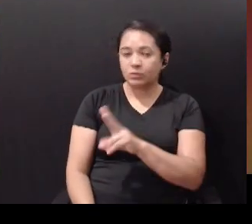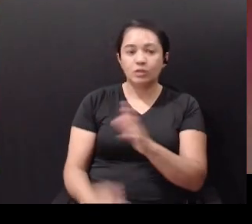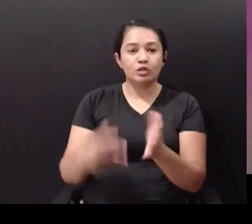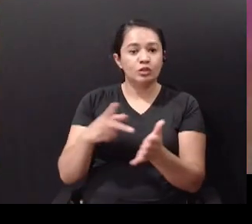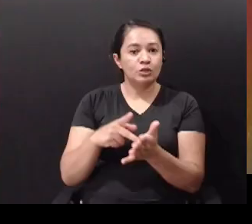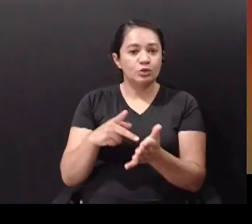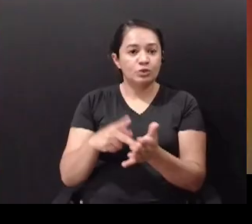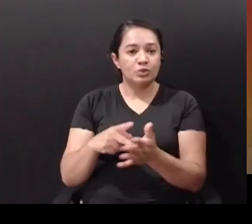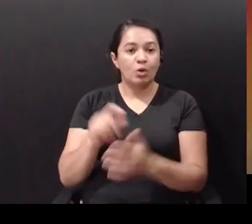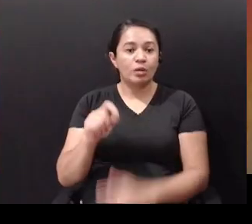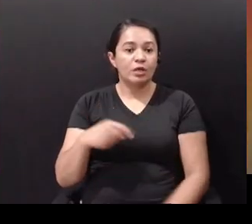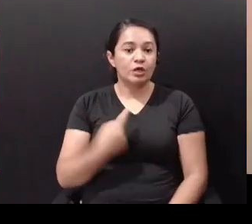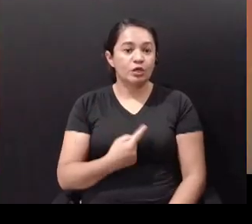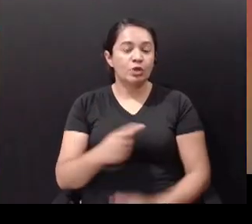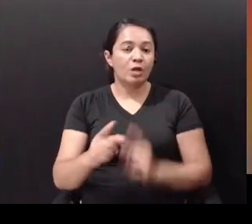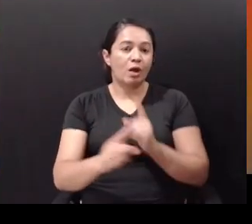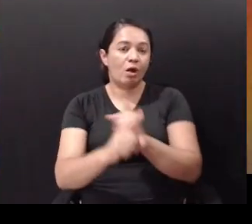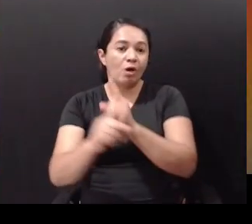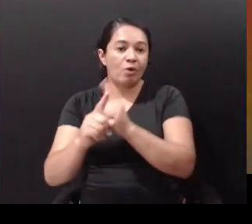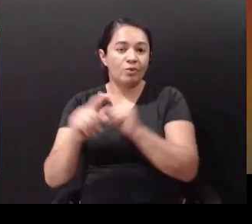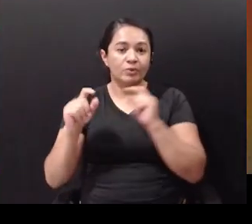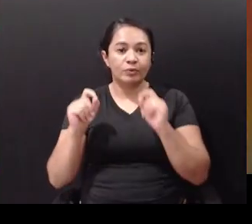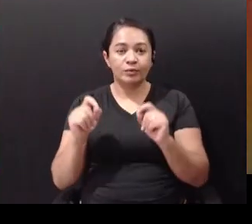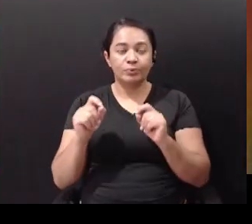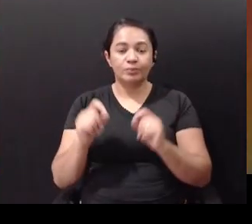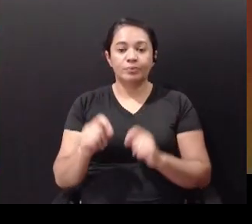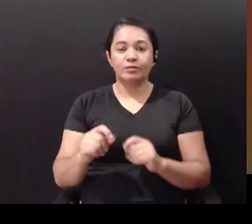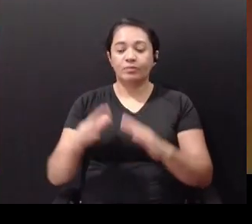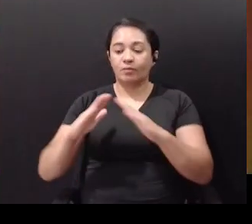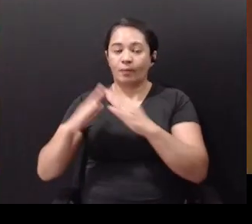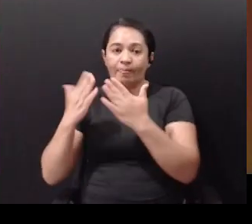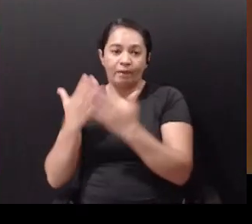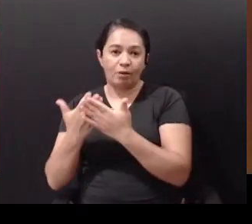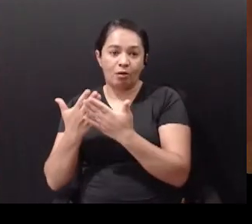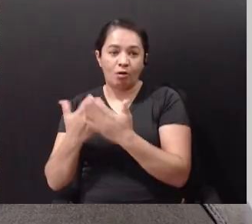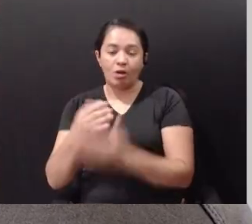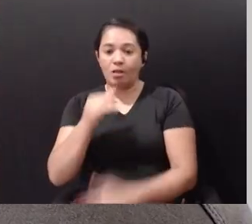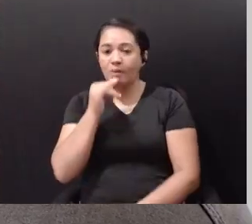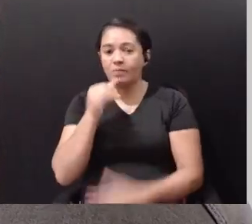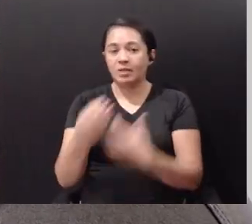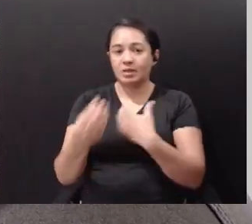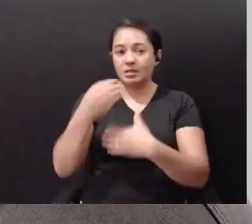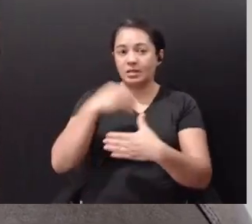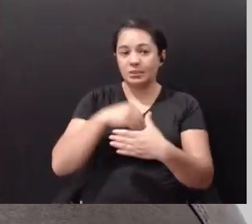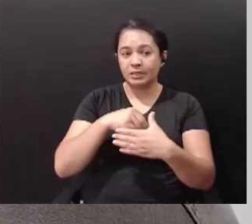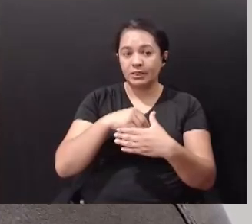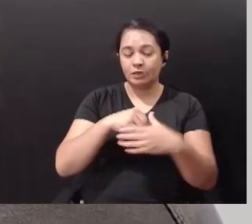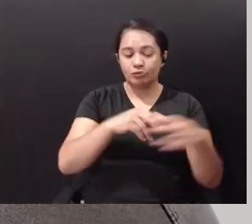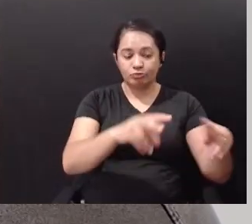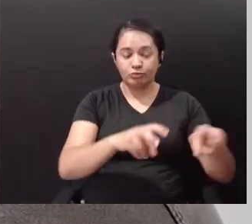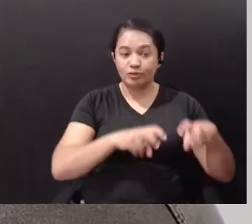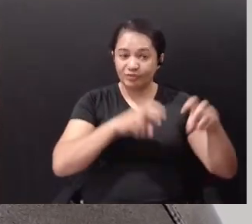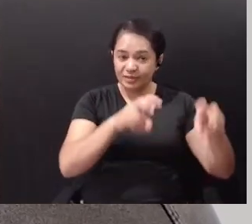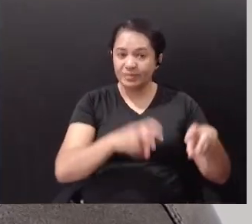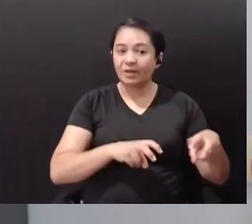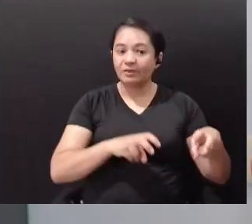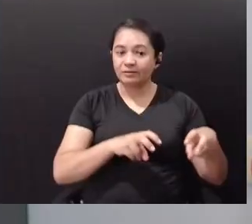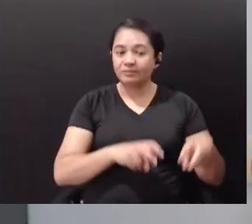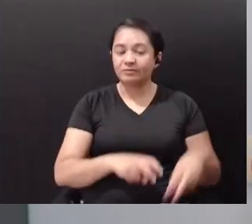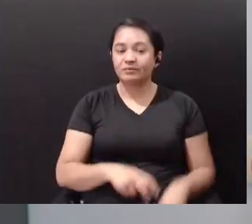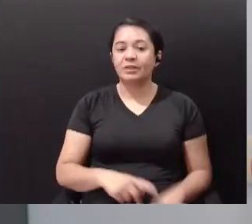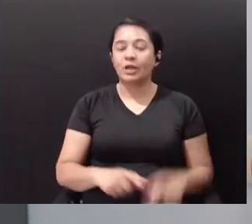acaba encontrando é ainda assim, colégios, por exemplo, dentro de fazendas, a gente vai encontrar